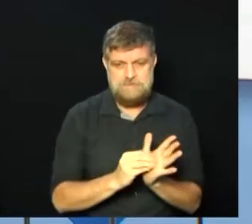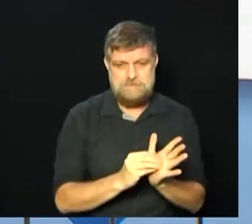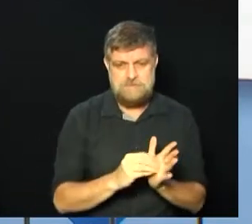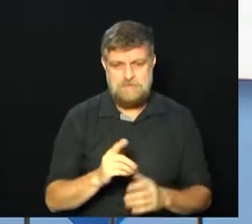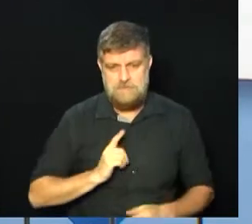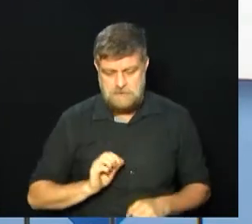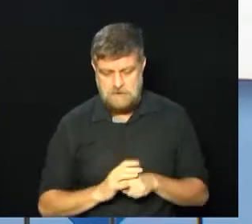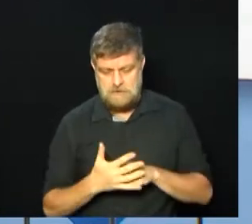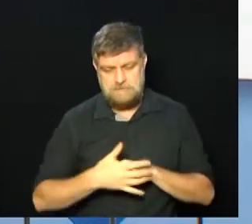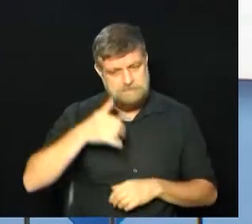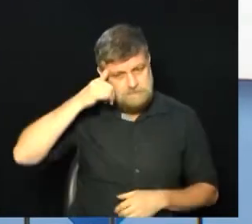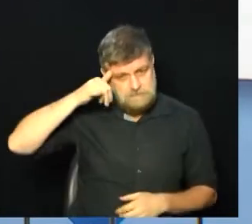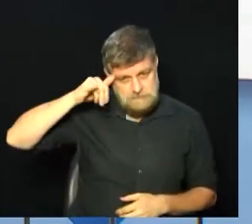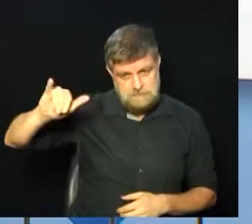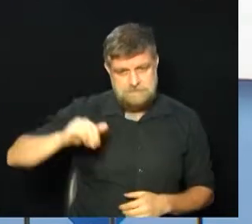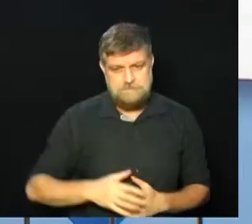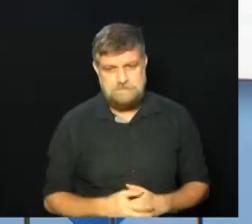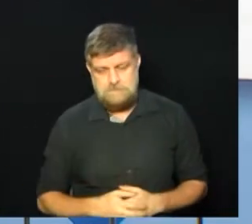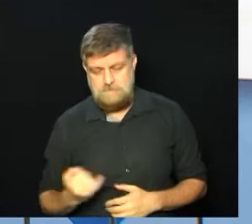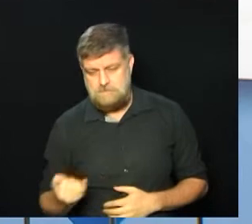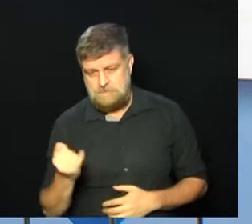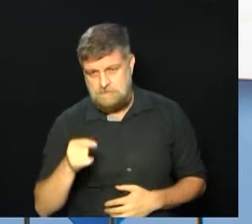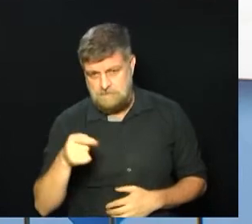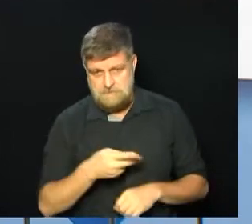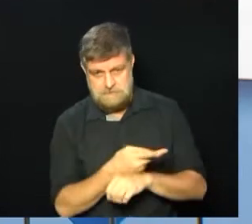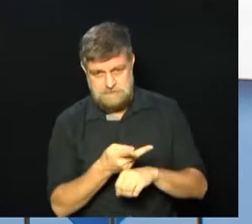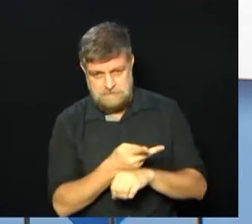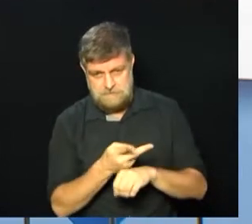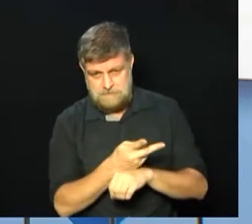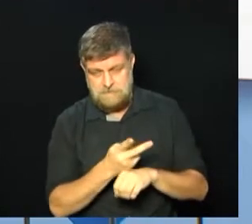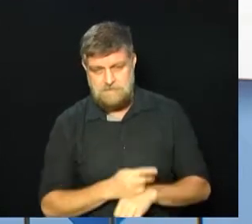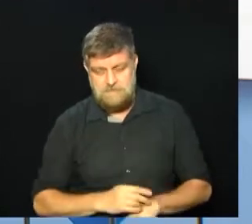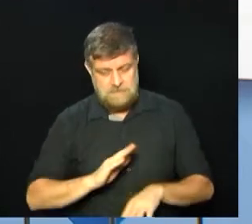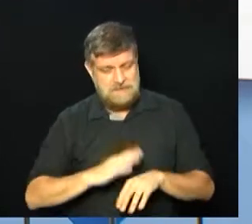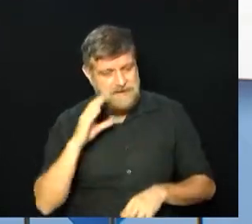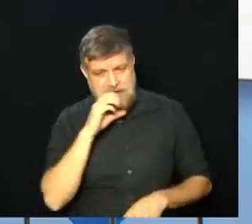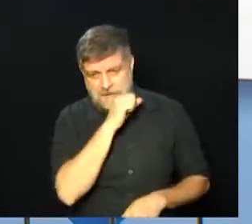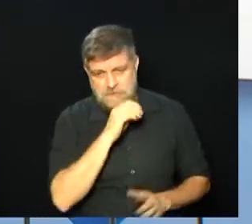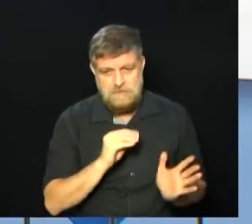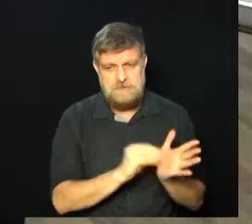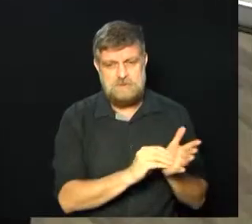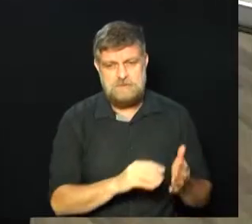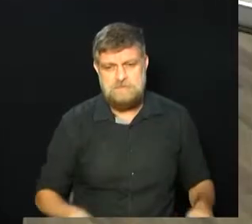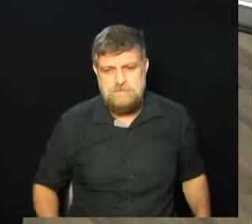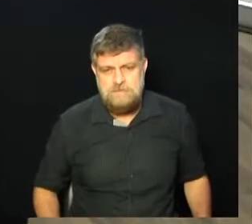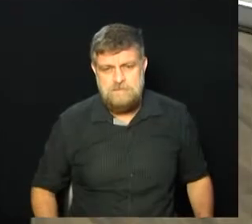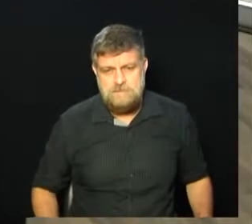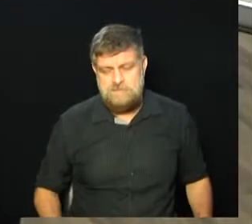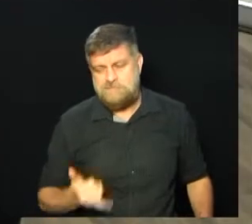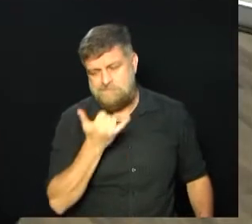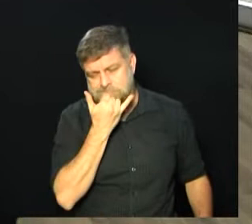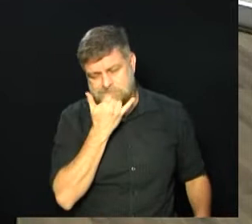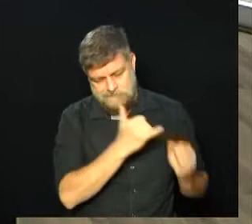contra a cor vídeo 19 importante que você procure e faça logo esse agendamento mina não tem